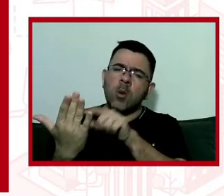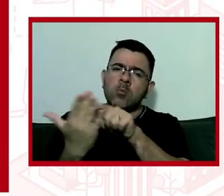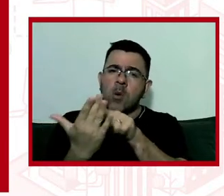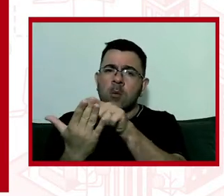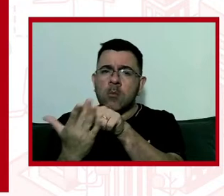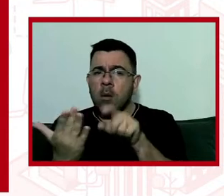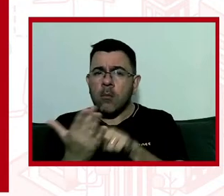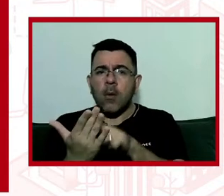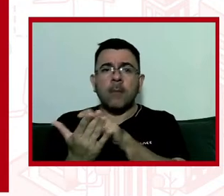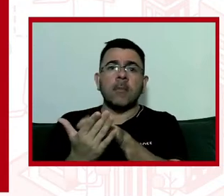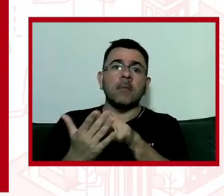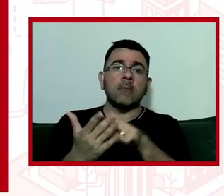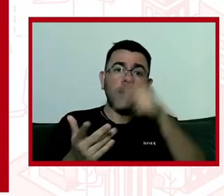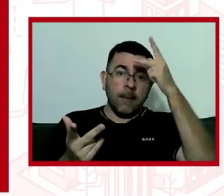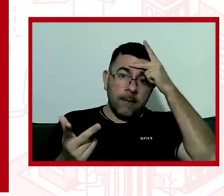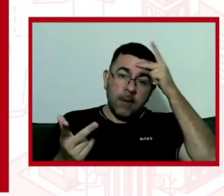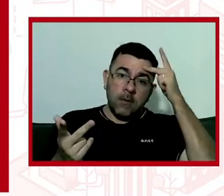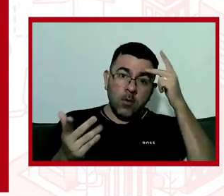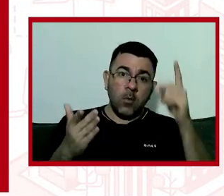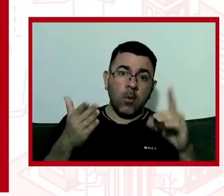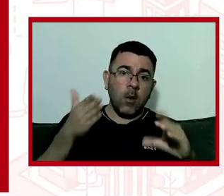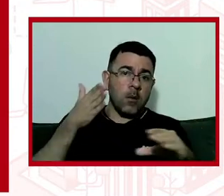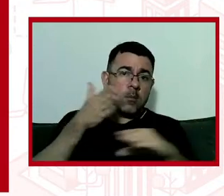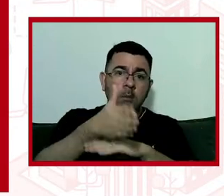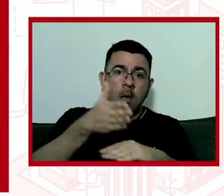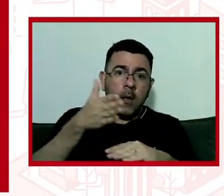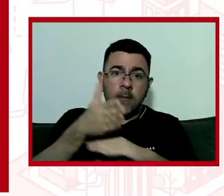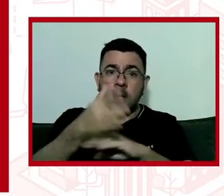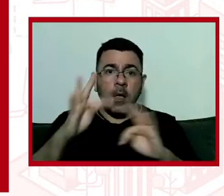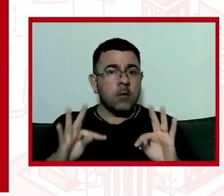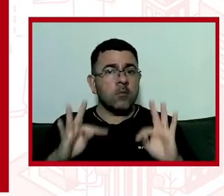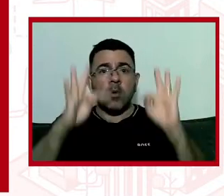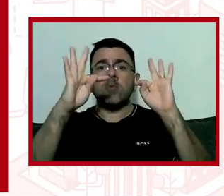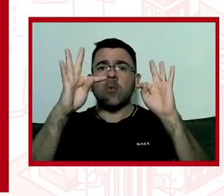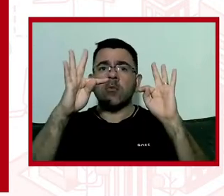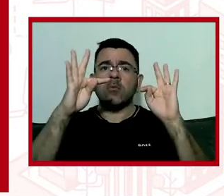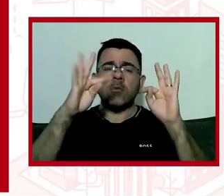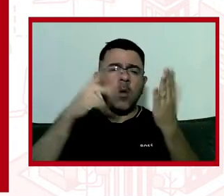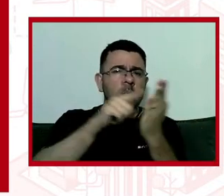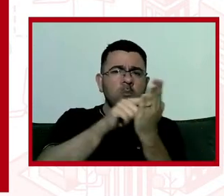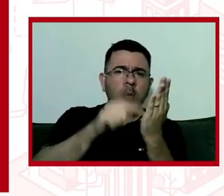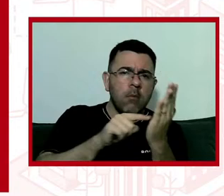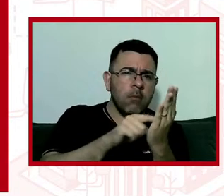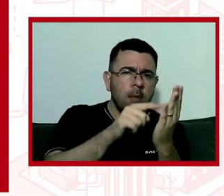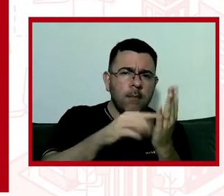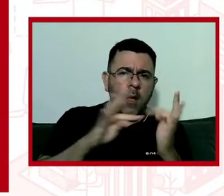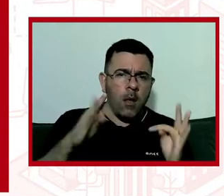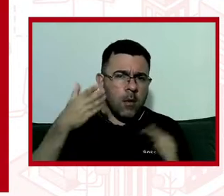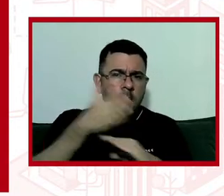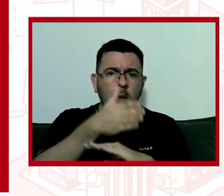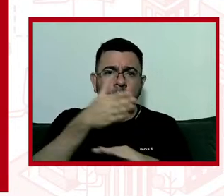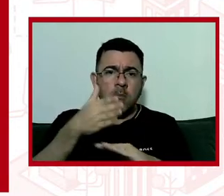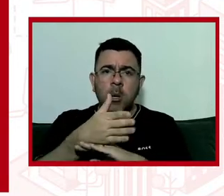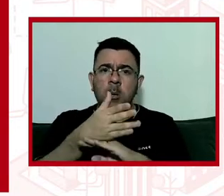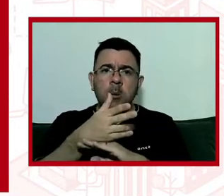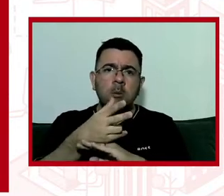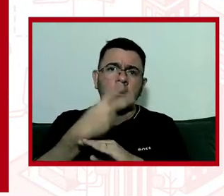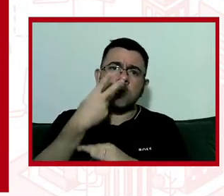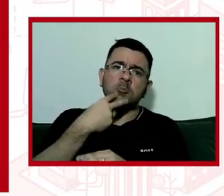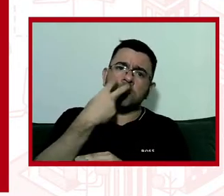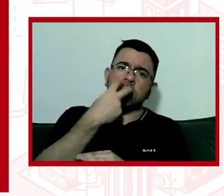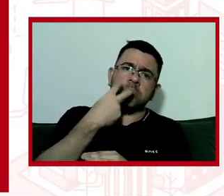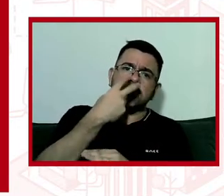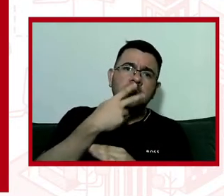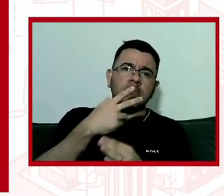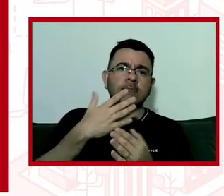pessoa que não tivesse acesso à tecnologia ou não tivesse acesso ao celular ou que não fosse alfabetizada que ela pudesse ir